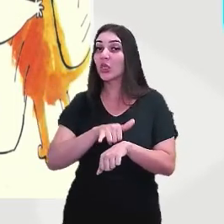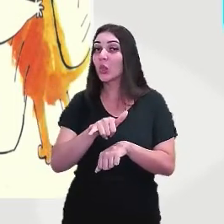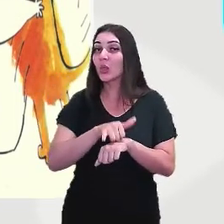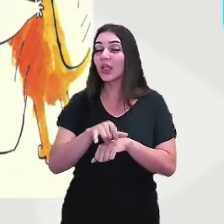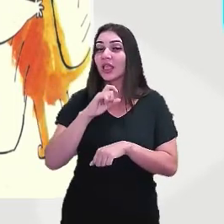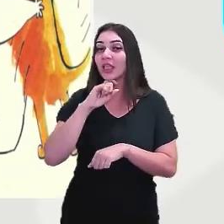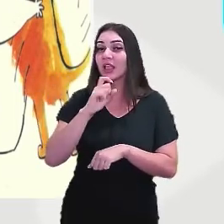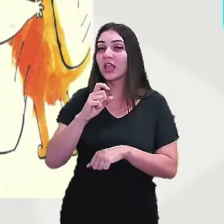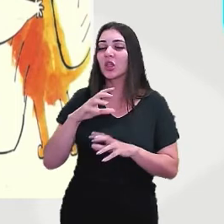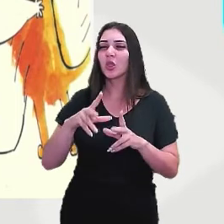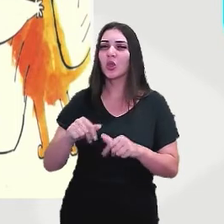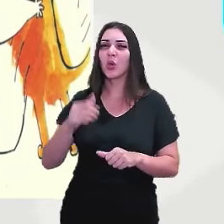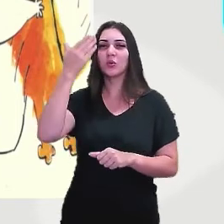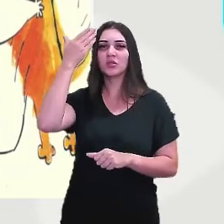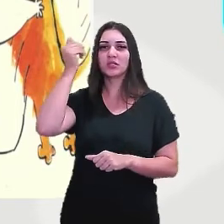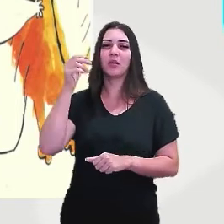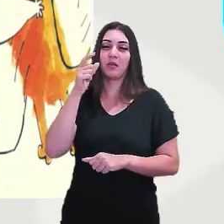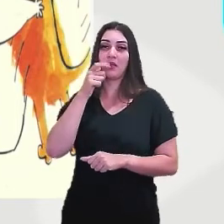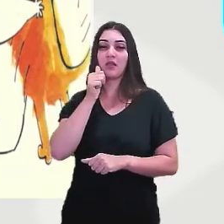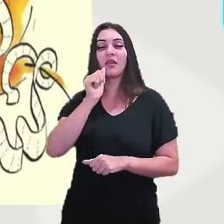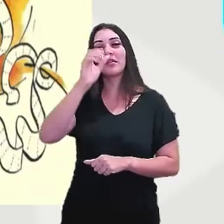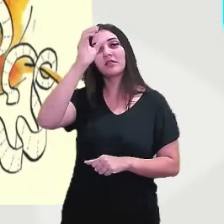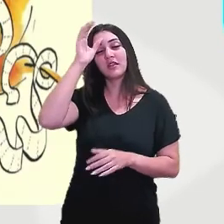mundo sabe que é a tia Clotilde que solta o pum.